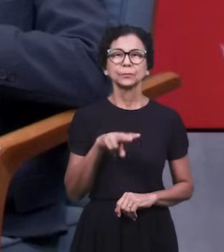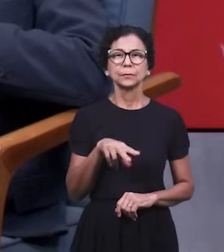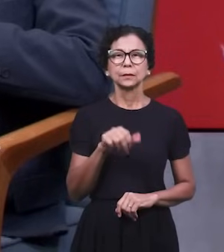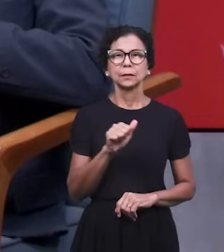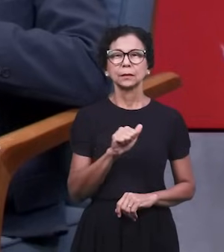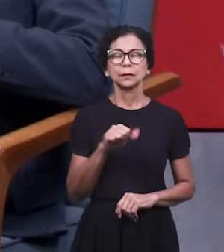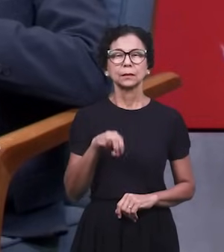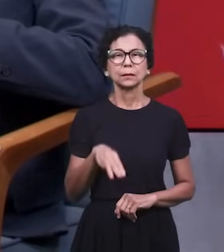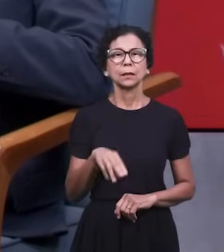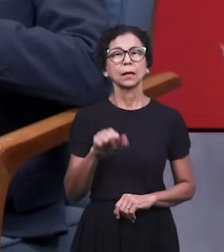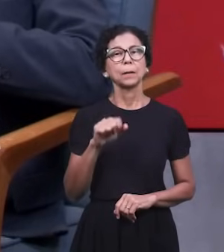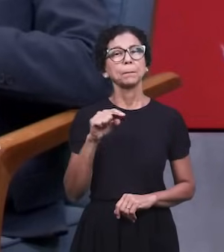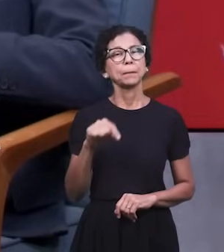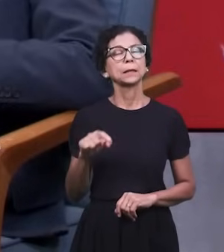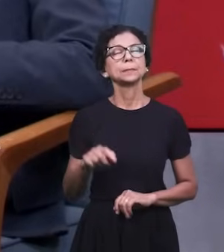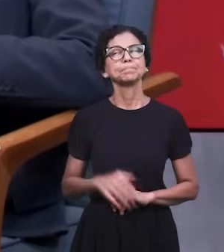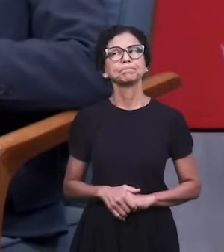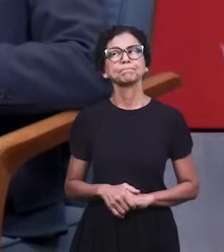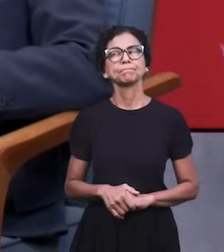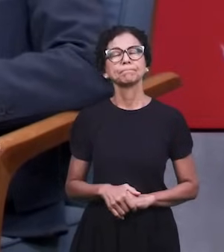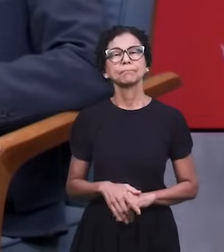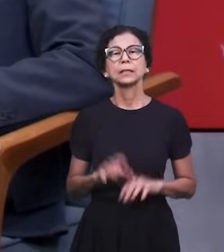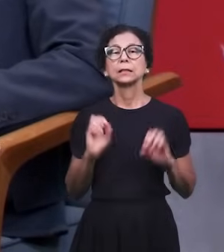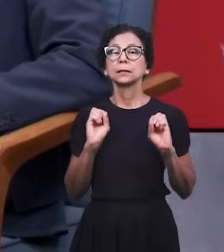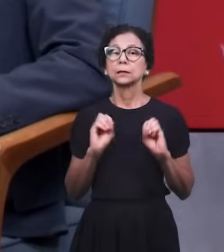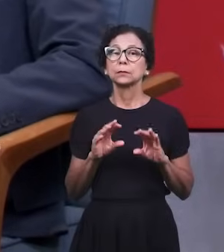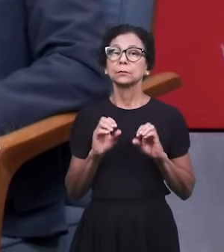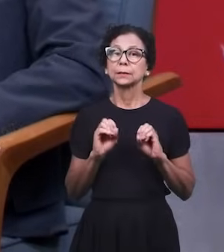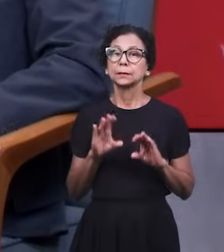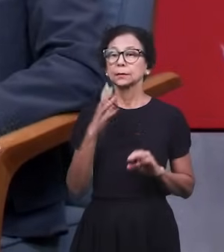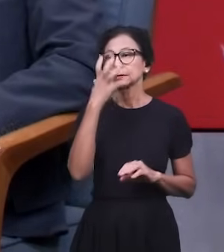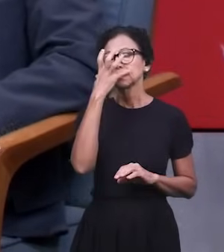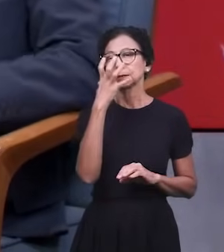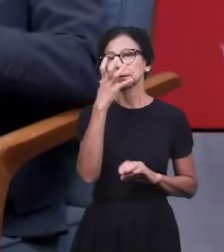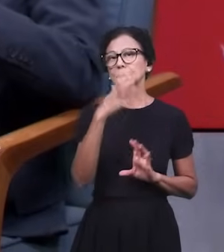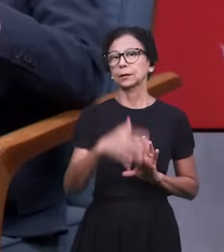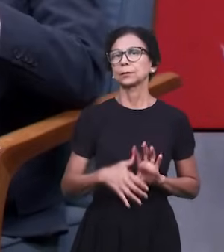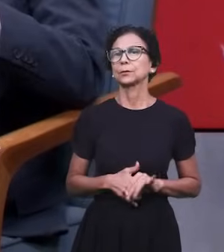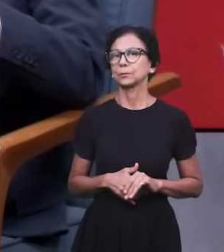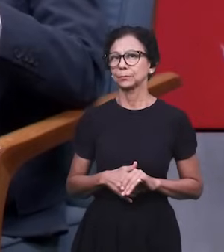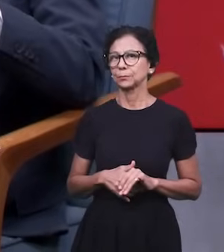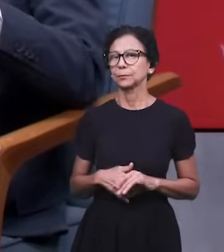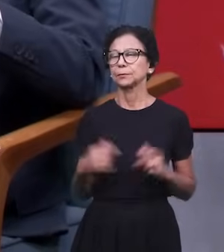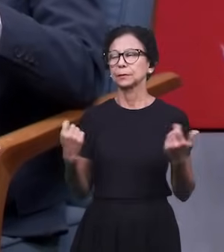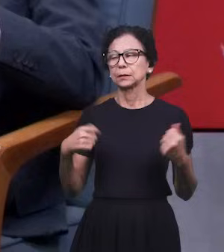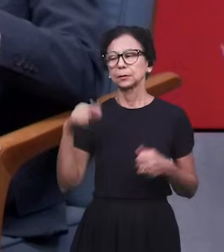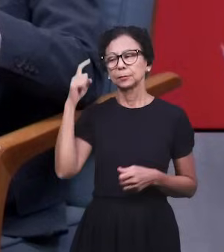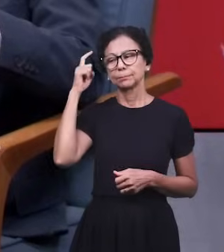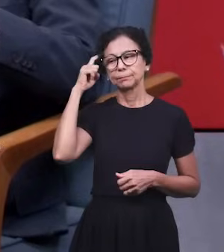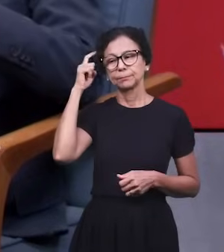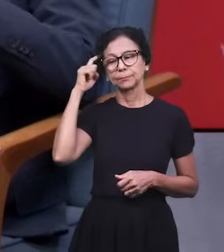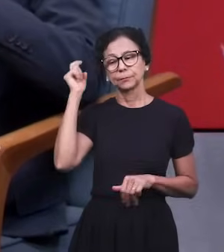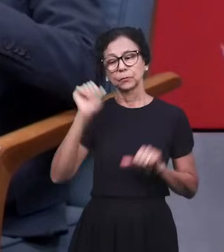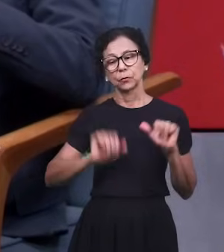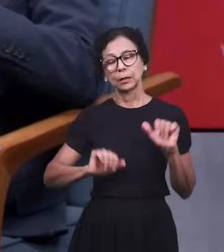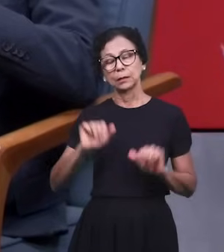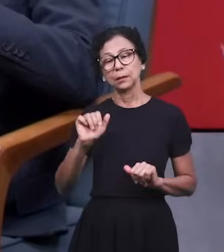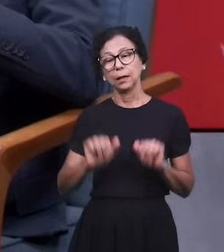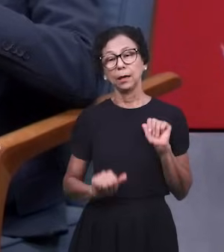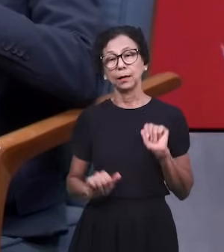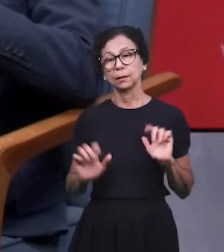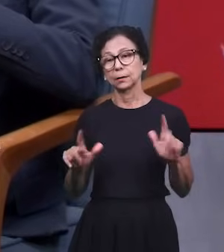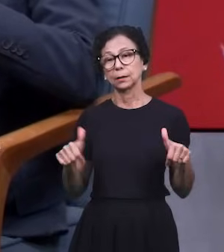para nós e que serve para nossa reflexão. Como eu disse, a manifestação do Espírito Santo tem um